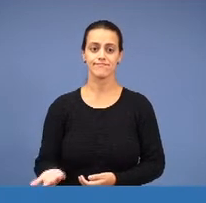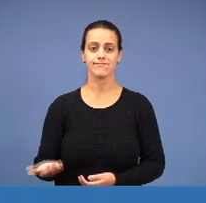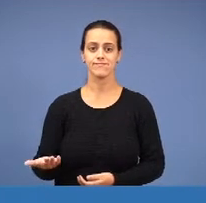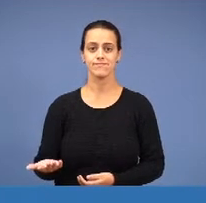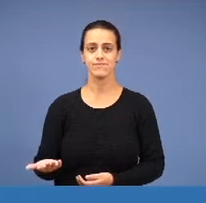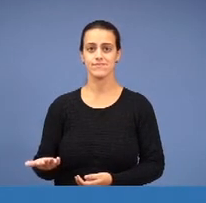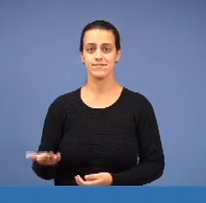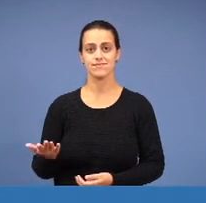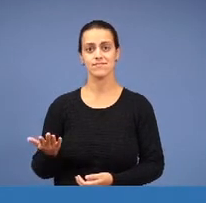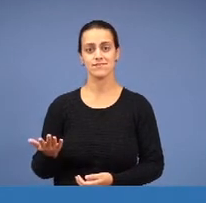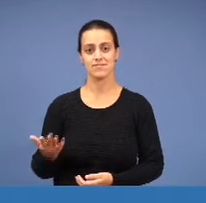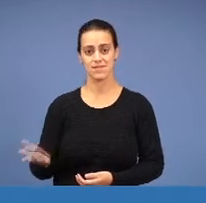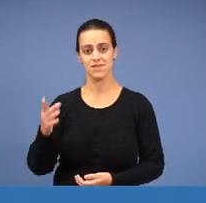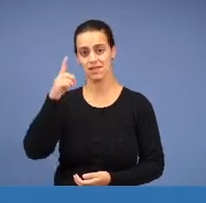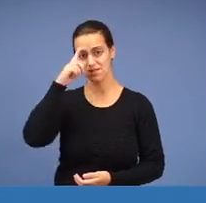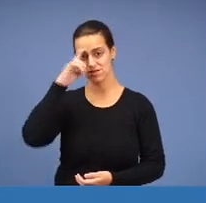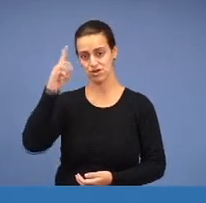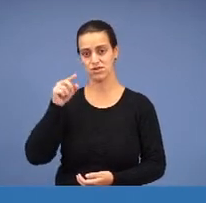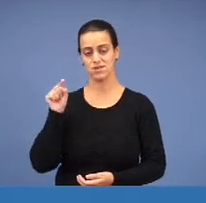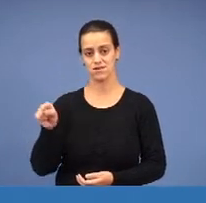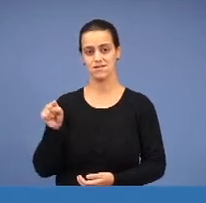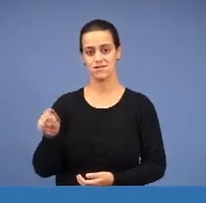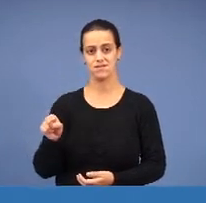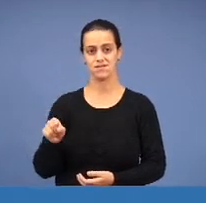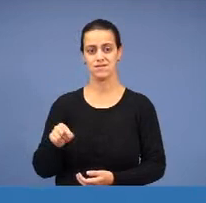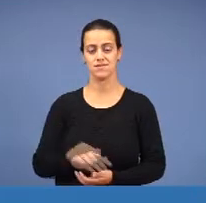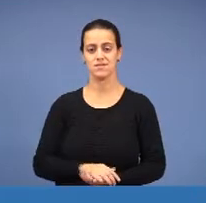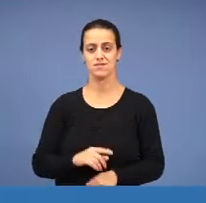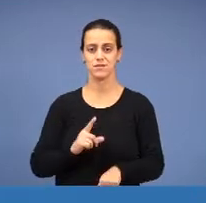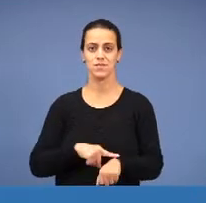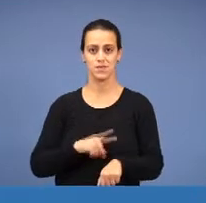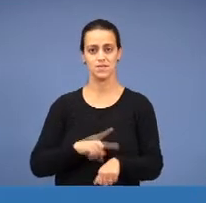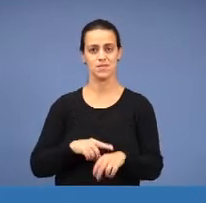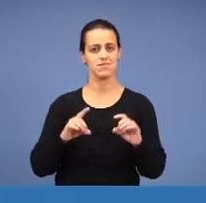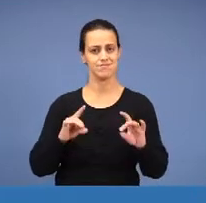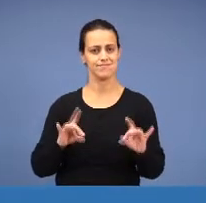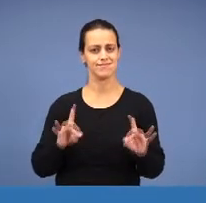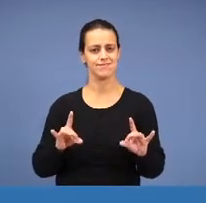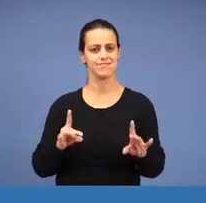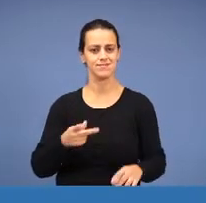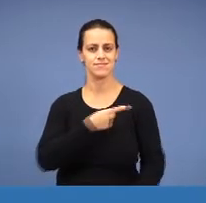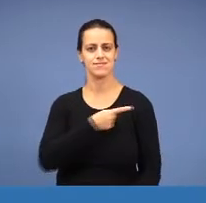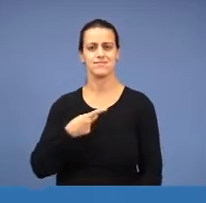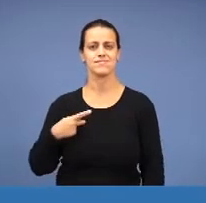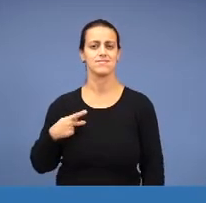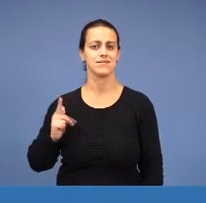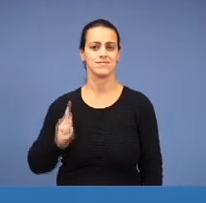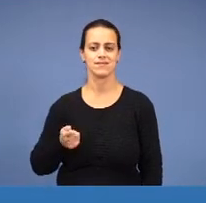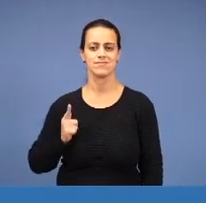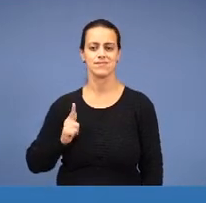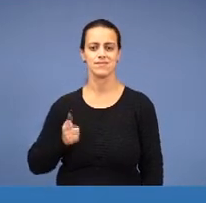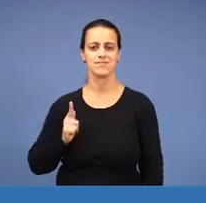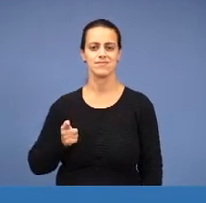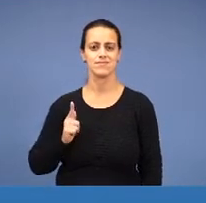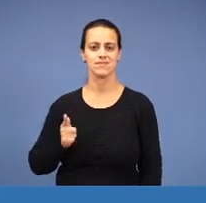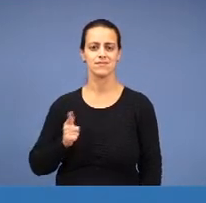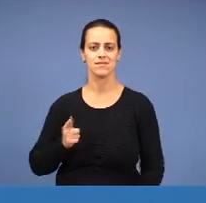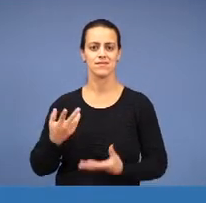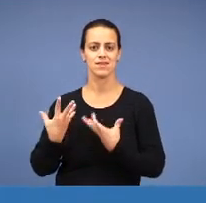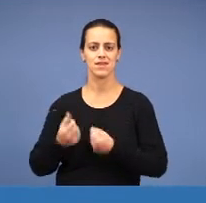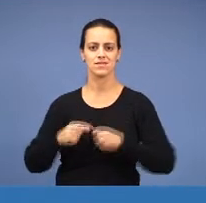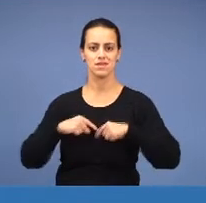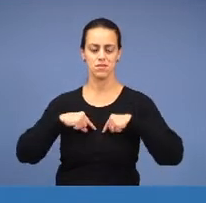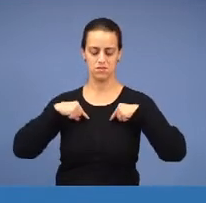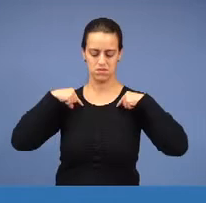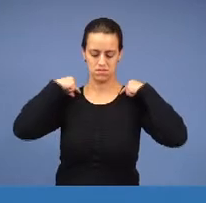nesse dia ali, nessa ocasião, o pastor Gedeuti recebeu ali a comenda